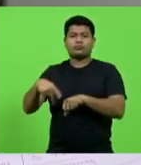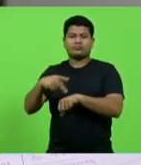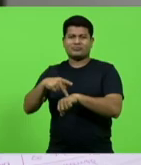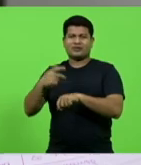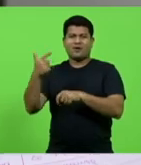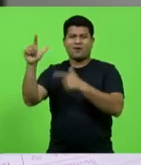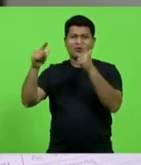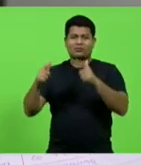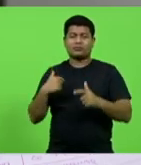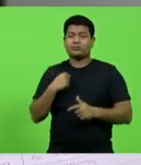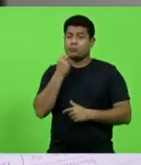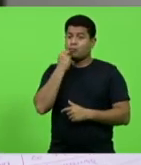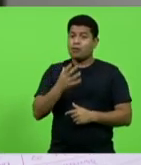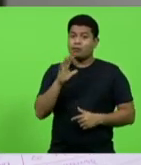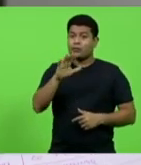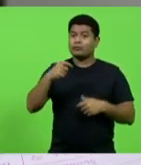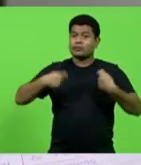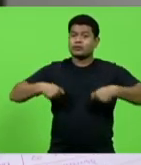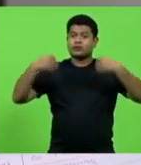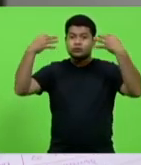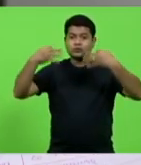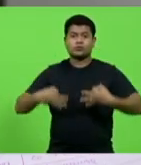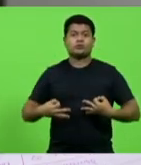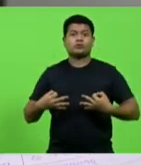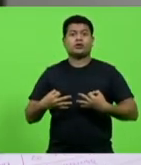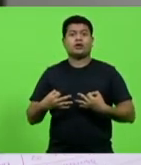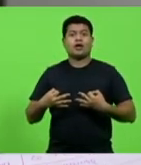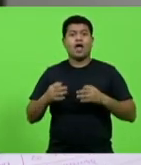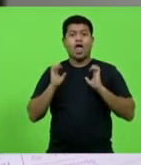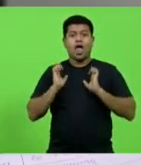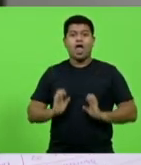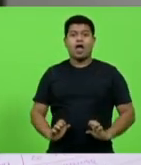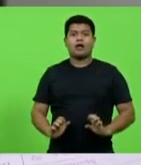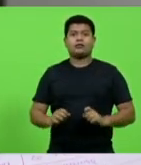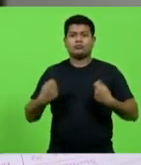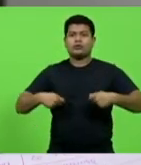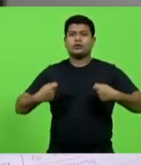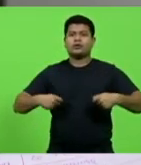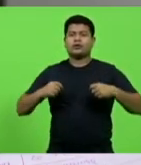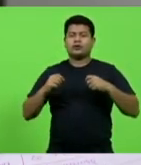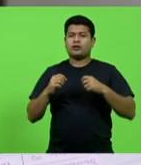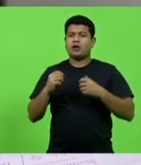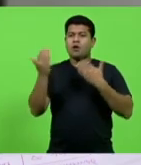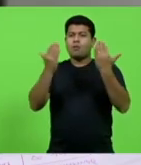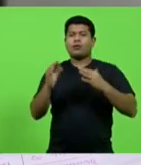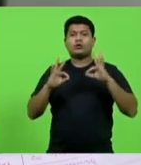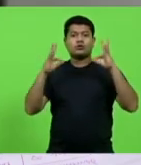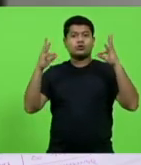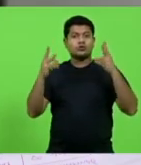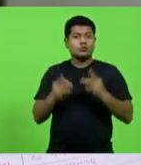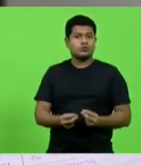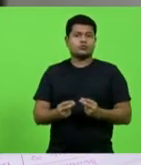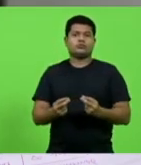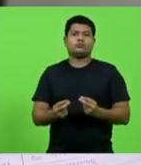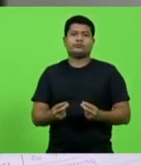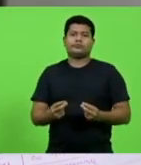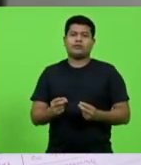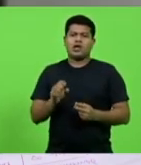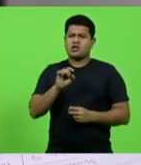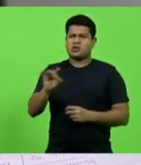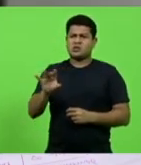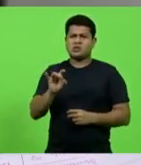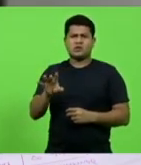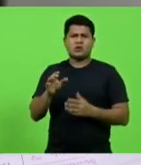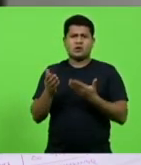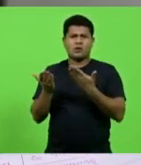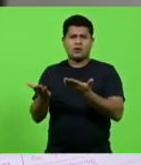mas aí a gente tem que ser justo e ético e comparar tudo, então. Não vamos comparar só a educação domiciliar. Vamos comparar